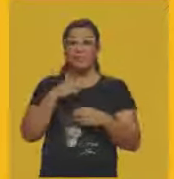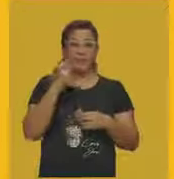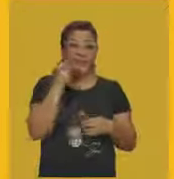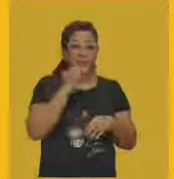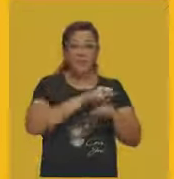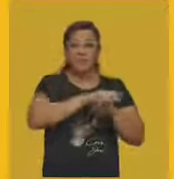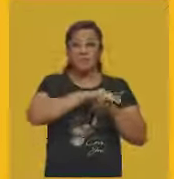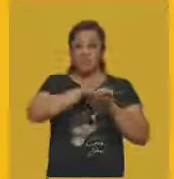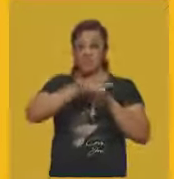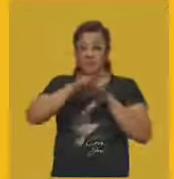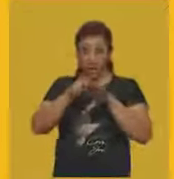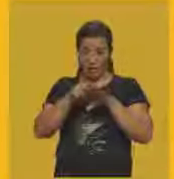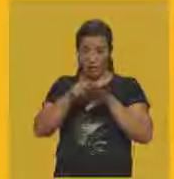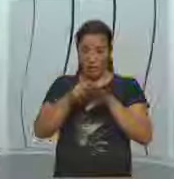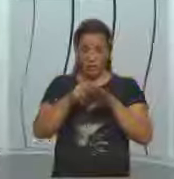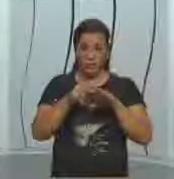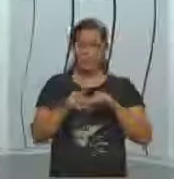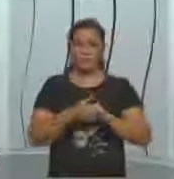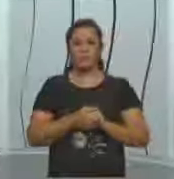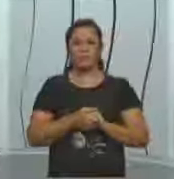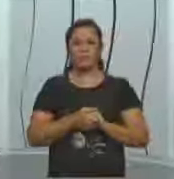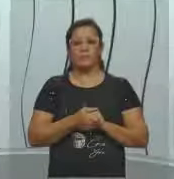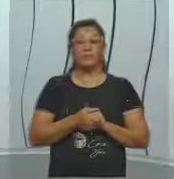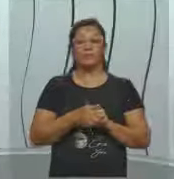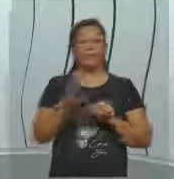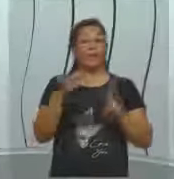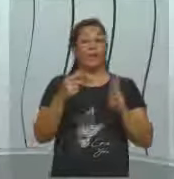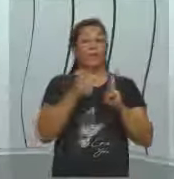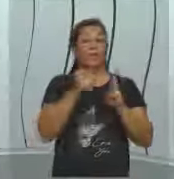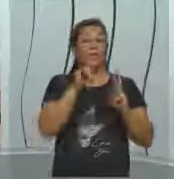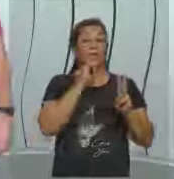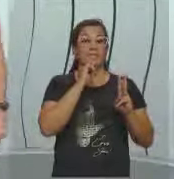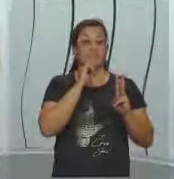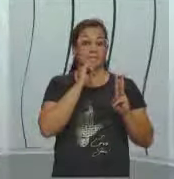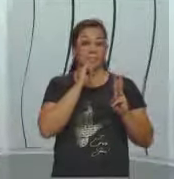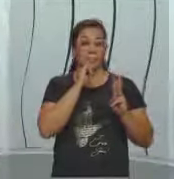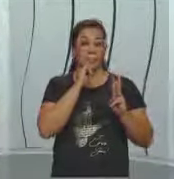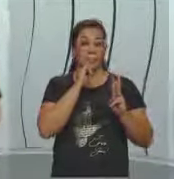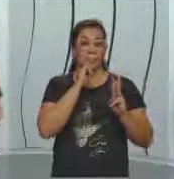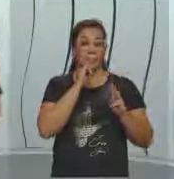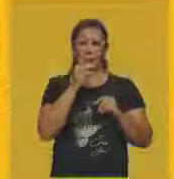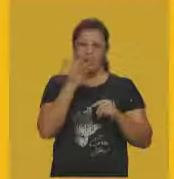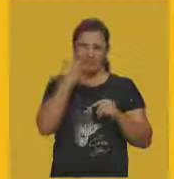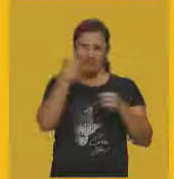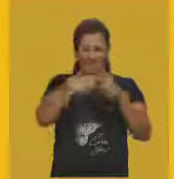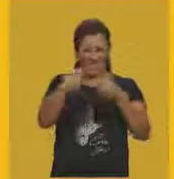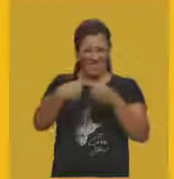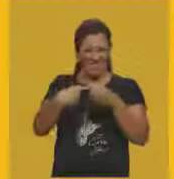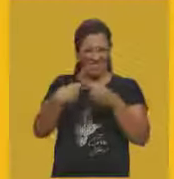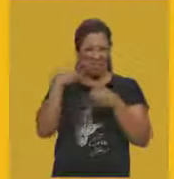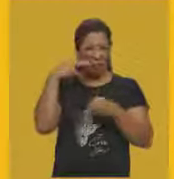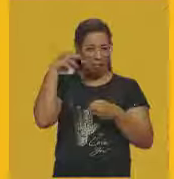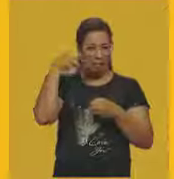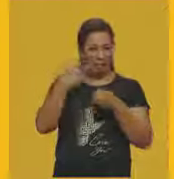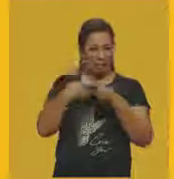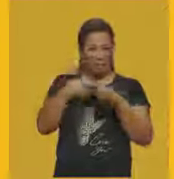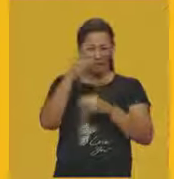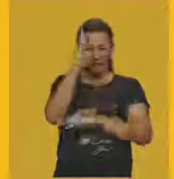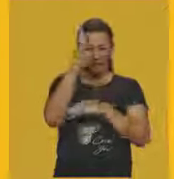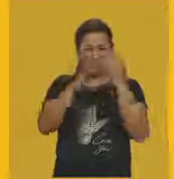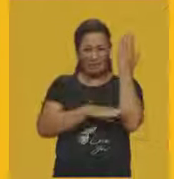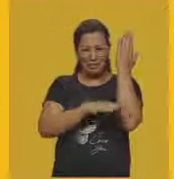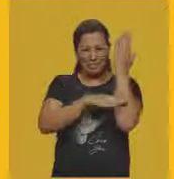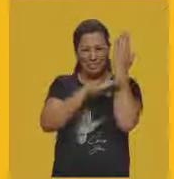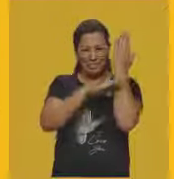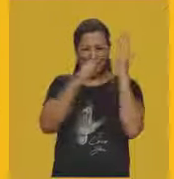de componentes dentro dessas placas. E o terceiro exemplo que eu vou mostrar aqui, ó, parece uma cidade vista de cima, né, gente? Parece uns prédios vistos